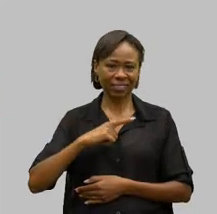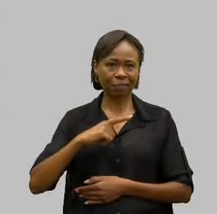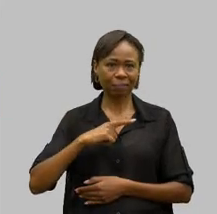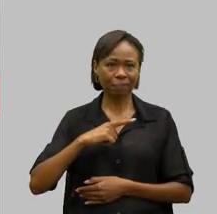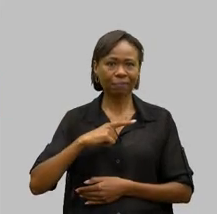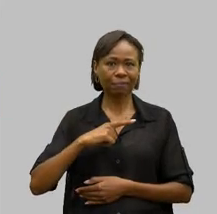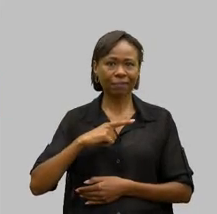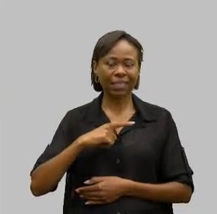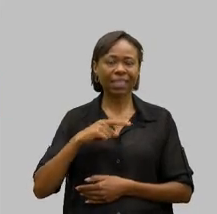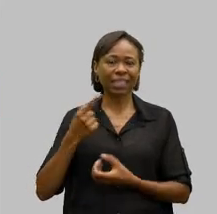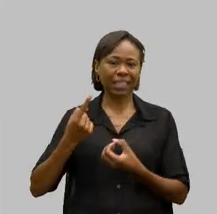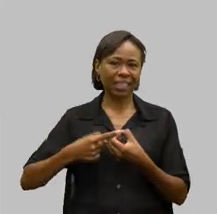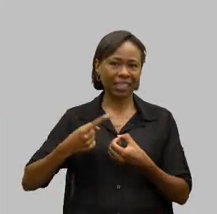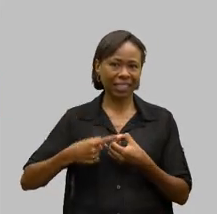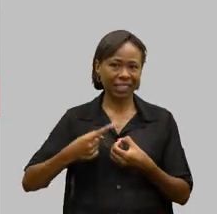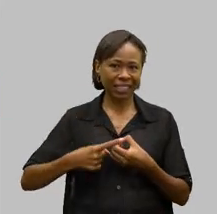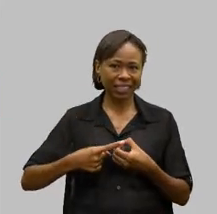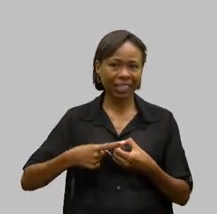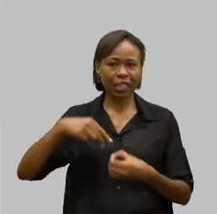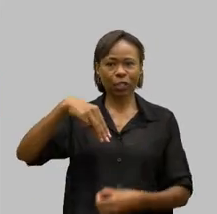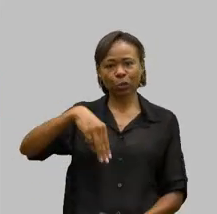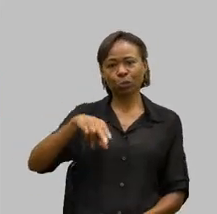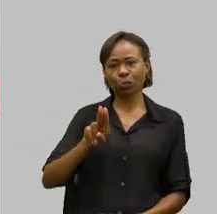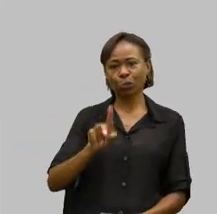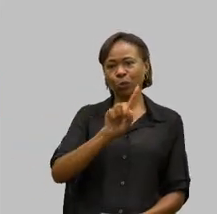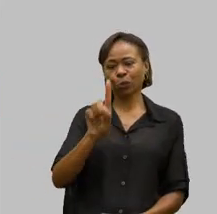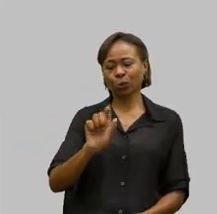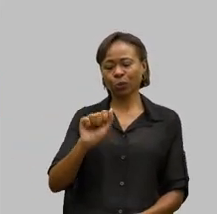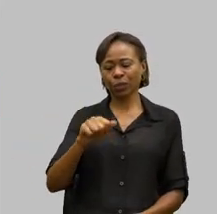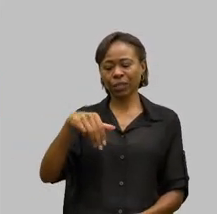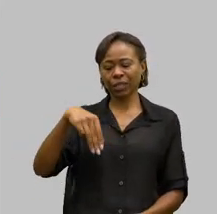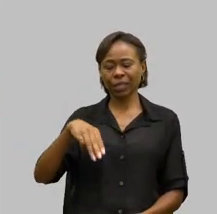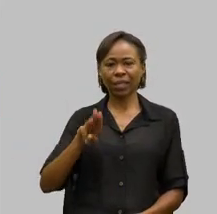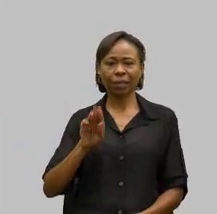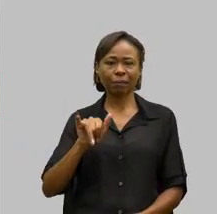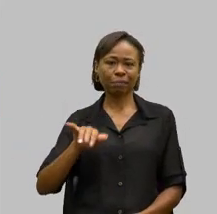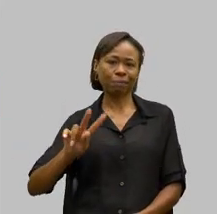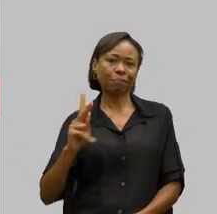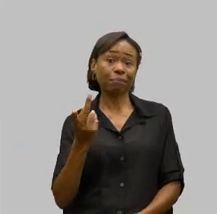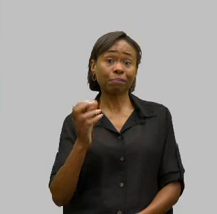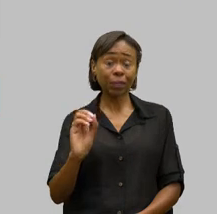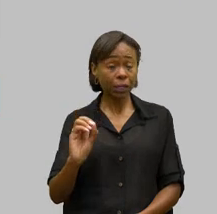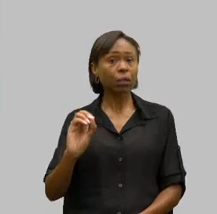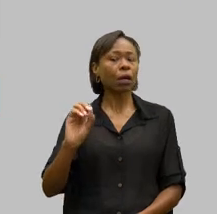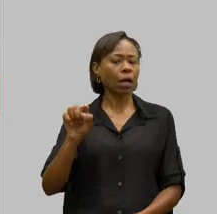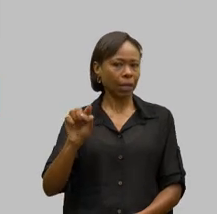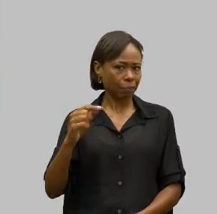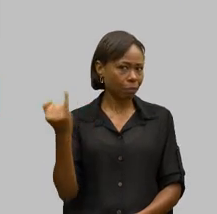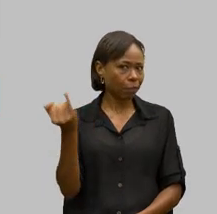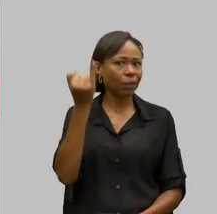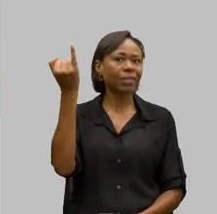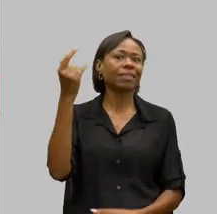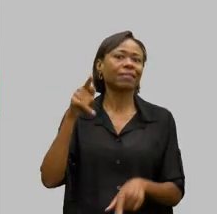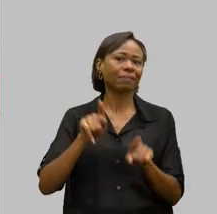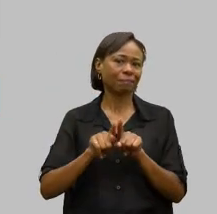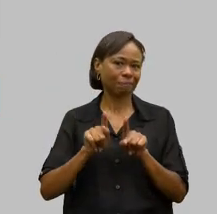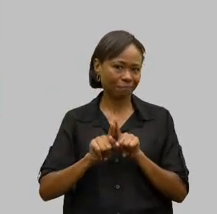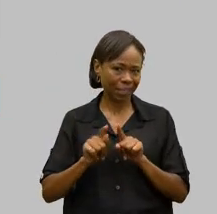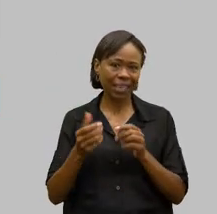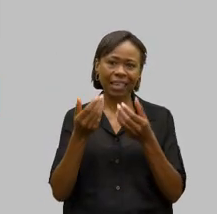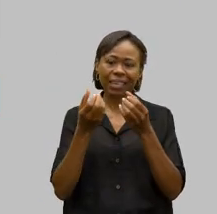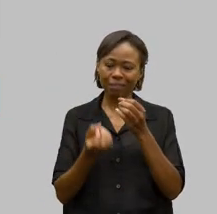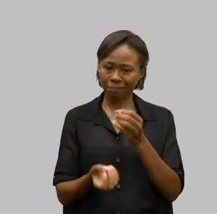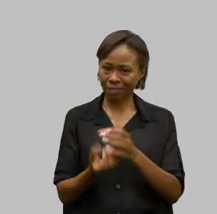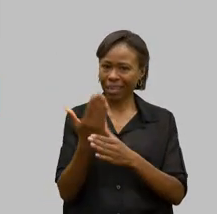lá na cidade também de Muzambinho, outra escola importante também que está sendo inaugurada.